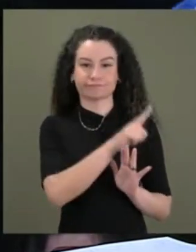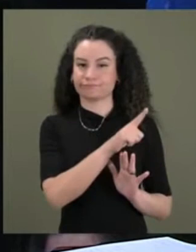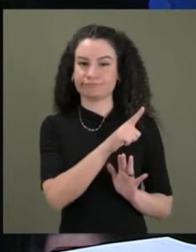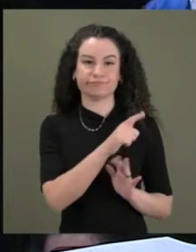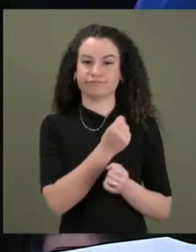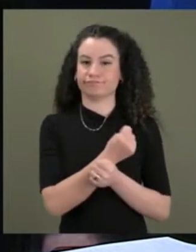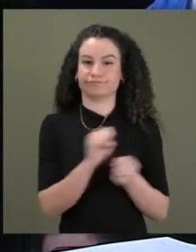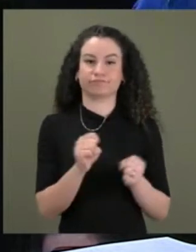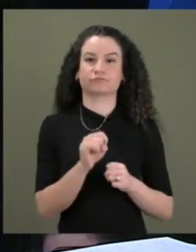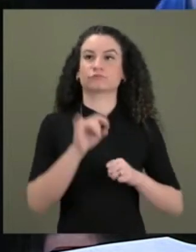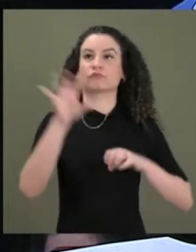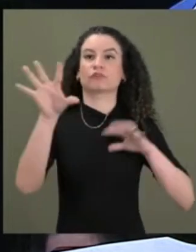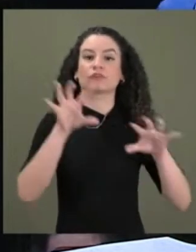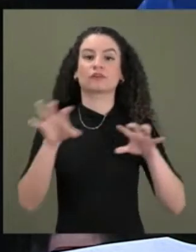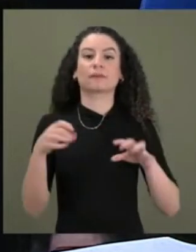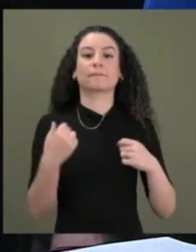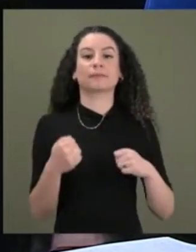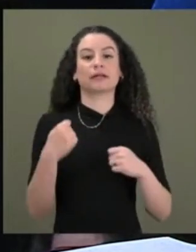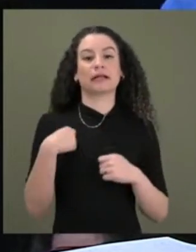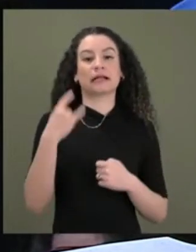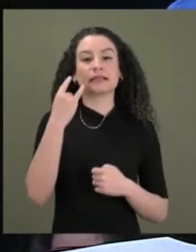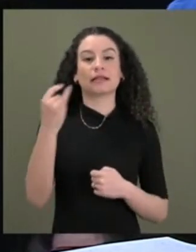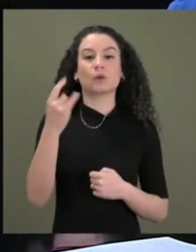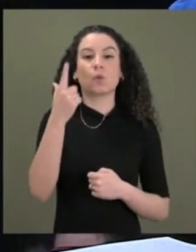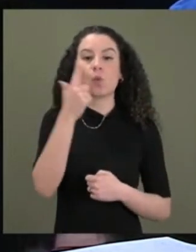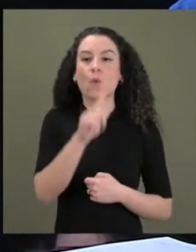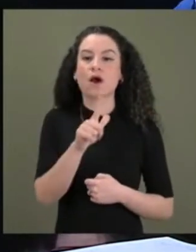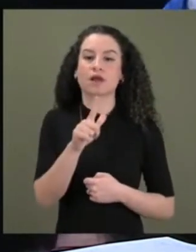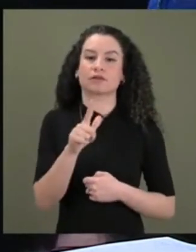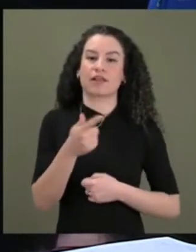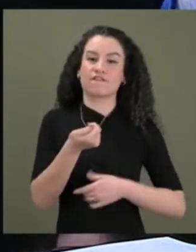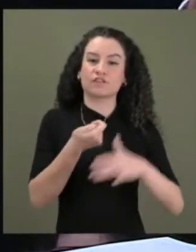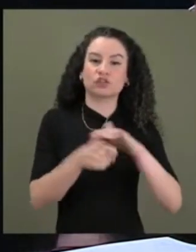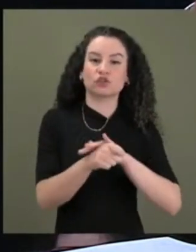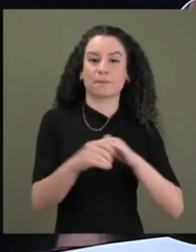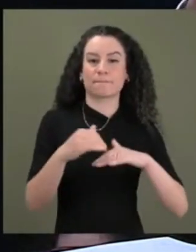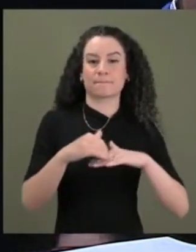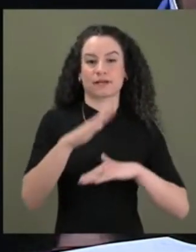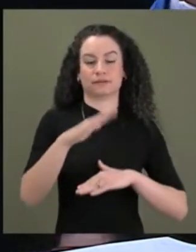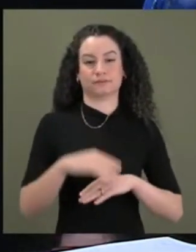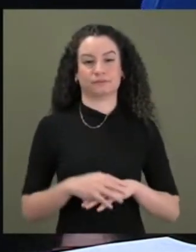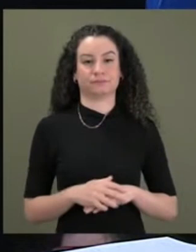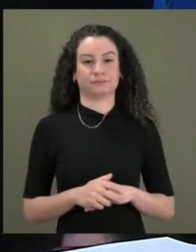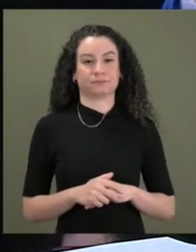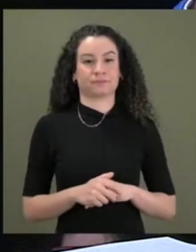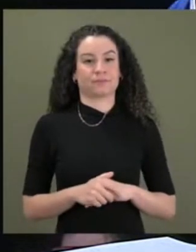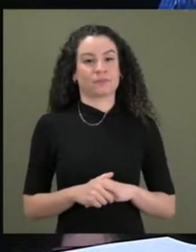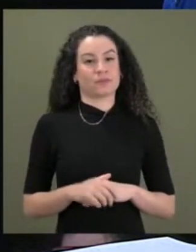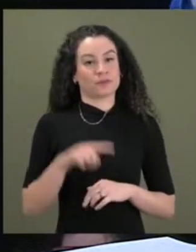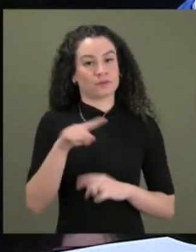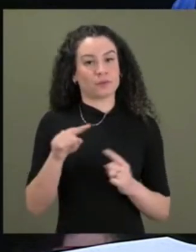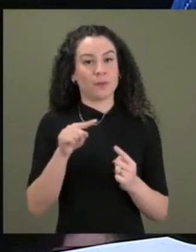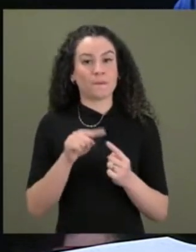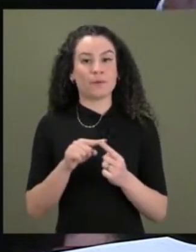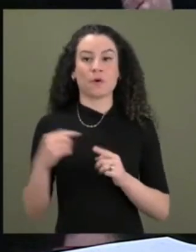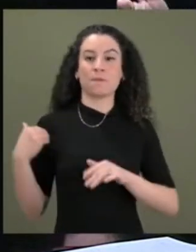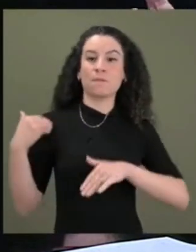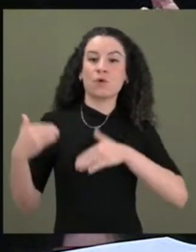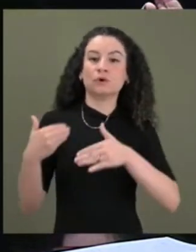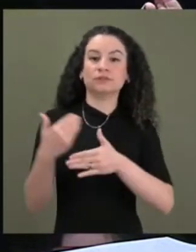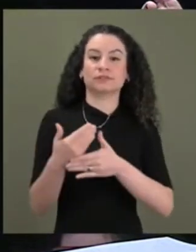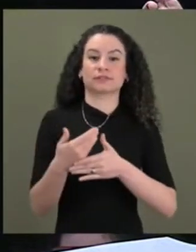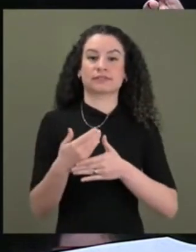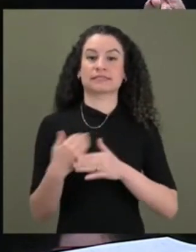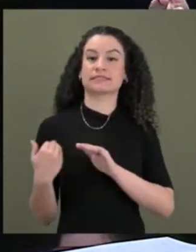estados, que precisam atrair investimentos, exigem em nome de uma inércia do processo de desenvolvimento econômico do